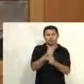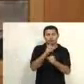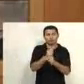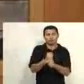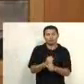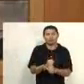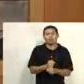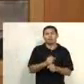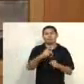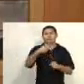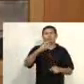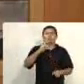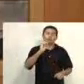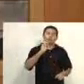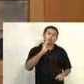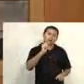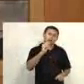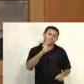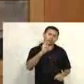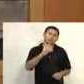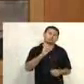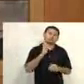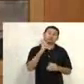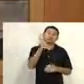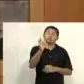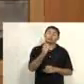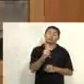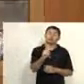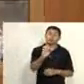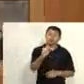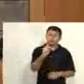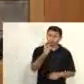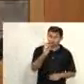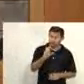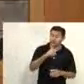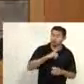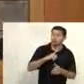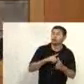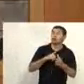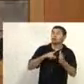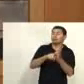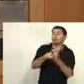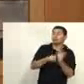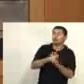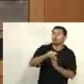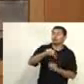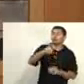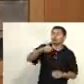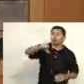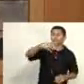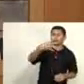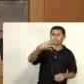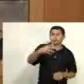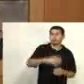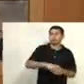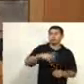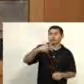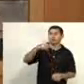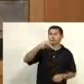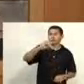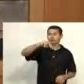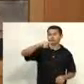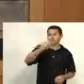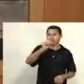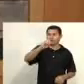de probabilidade. Vocês, futuros gestores, que vão definir. Temos uma pergunta aqui, às 19h43, Pindamonhangaba, São